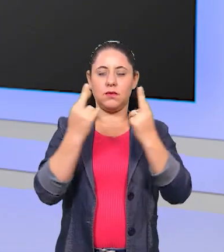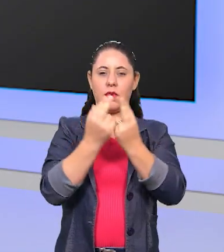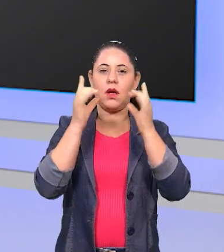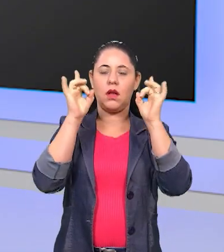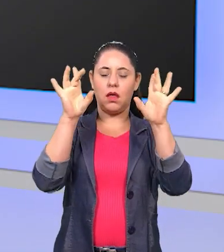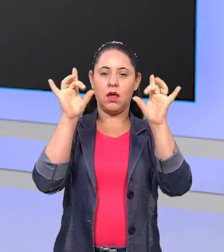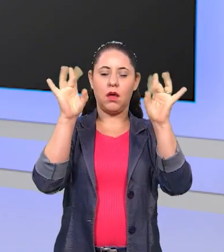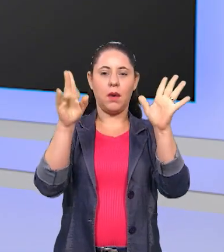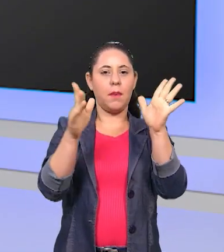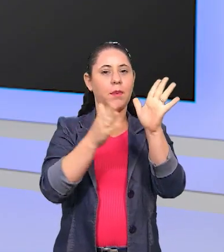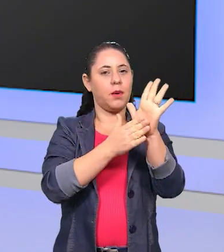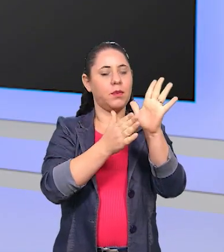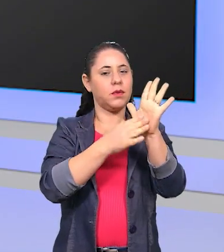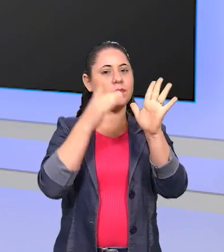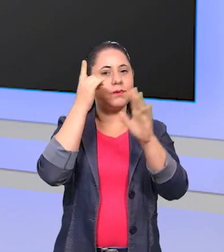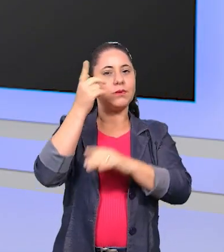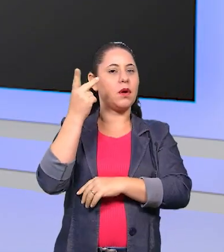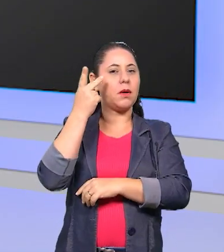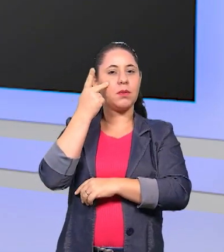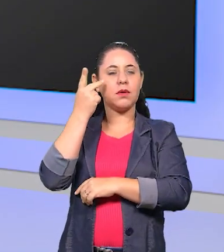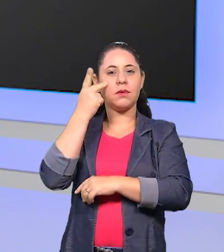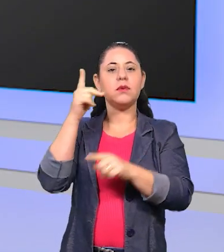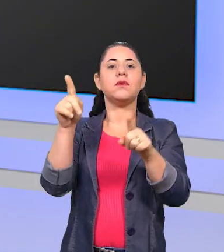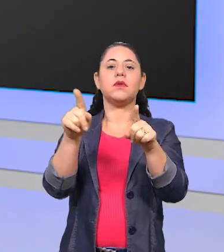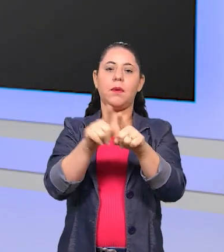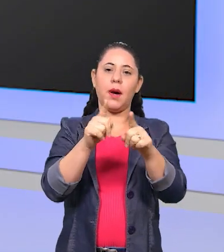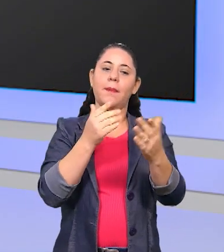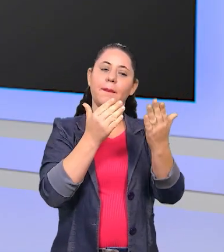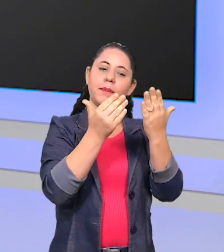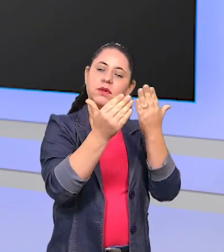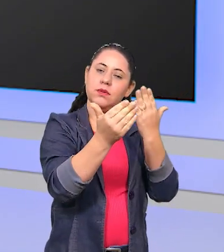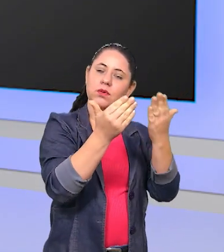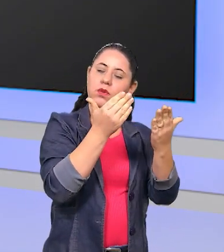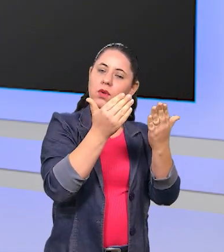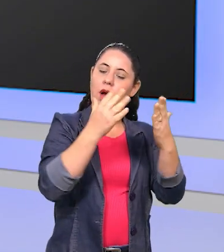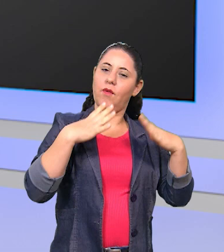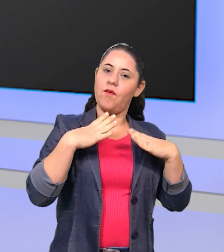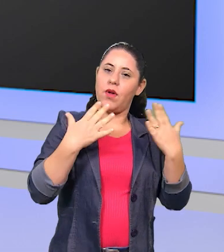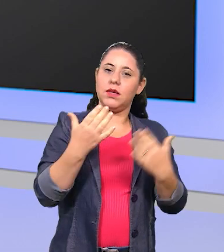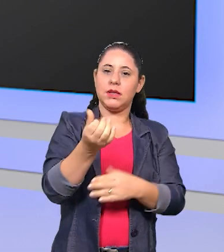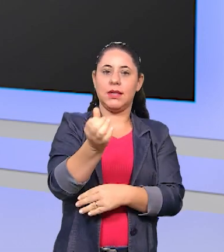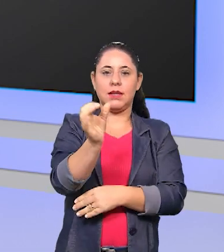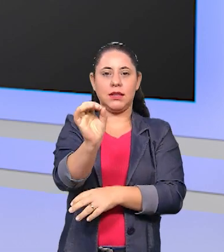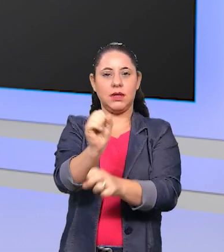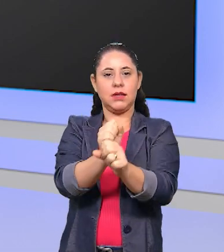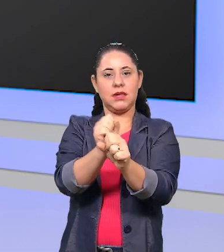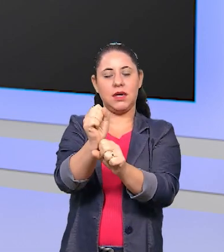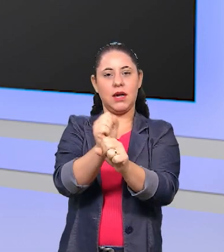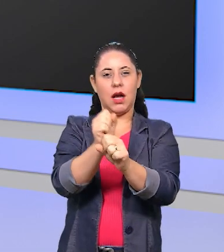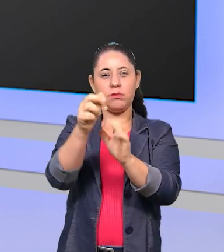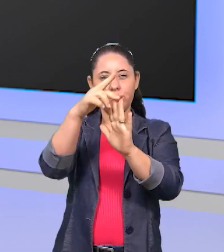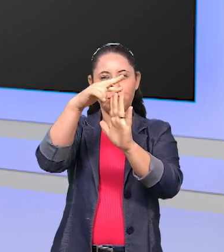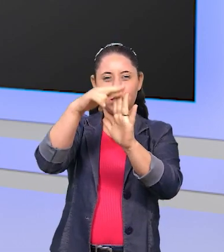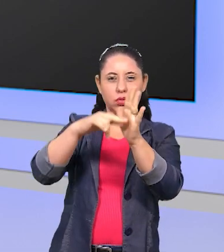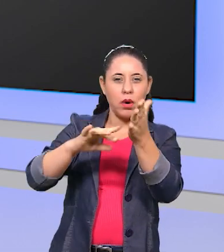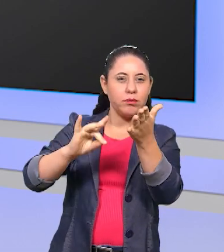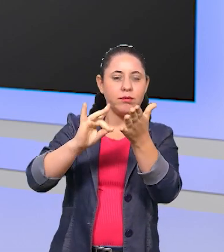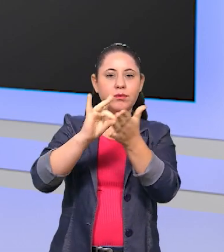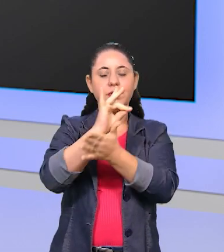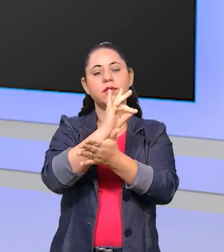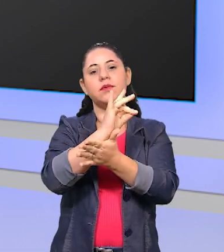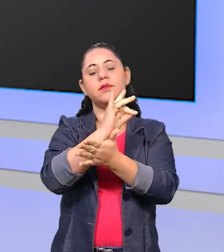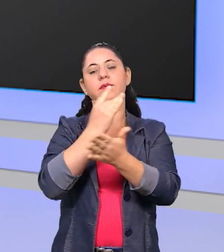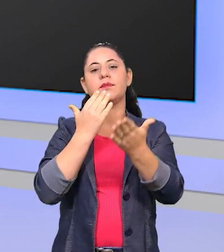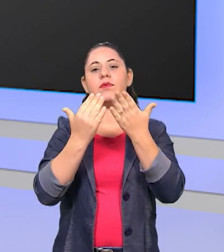Sessão solene proposta pelo deputado Pedro Kemp, que também é psicólogo, celebrou os 60 anos de regulamentação